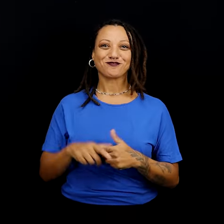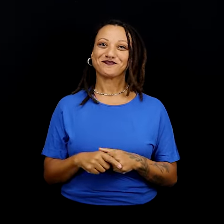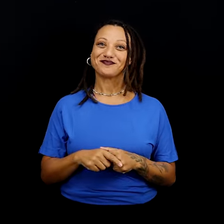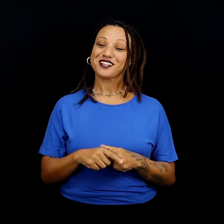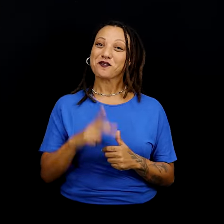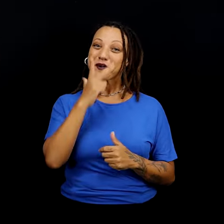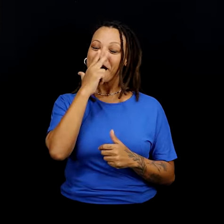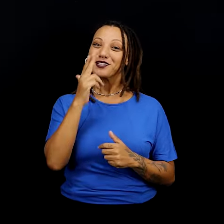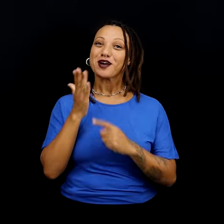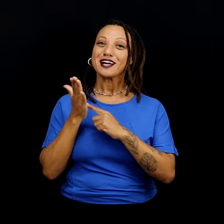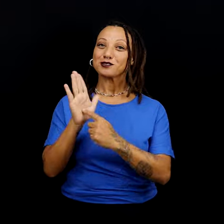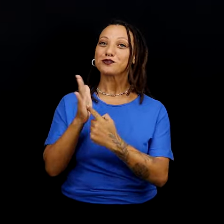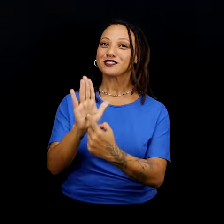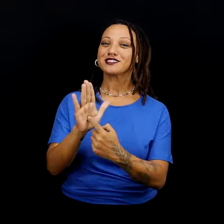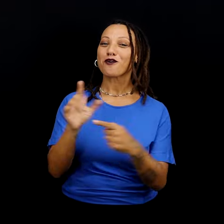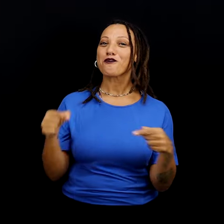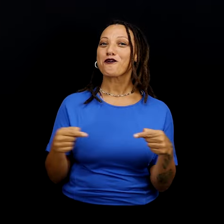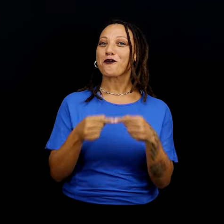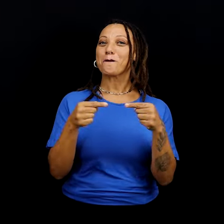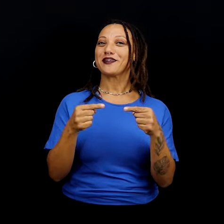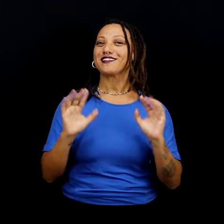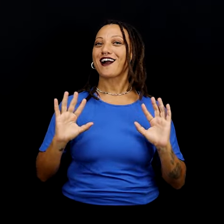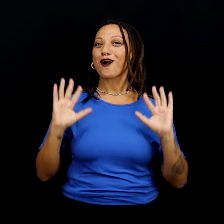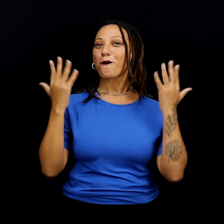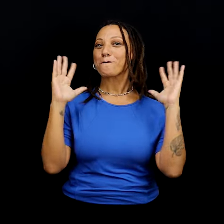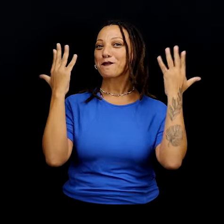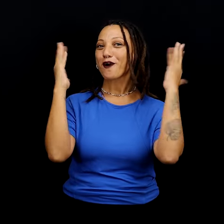acho que essa exposição ela tem um pouco esse caráter